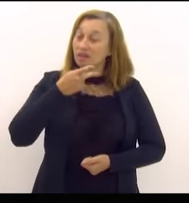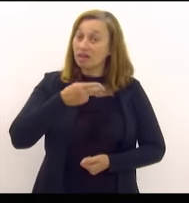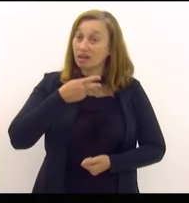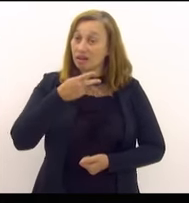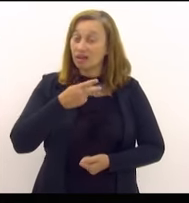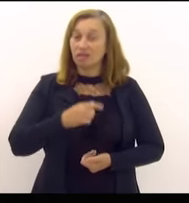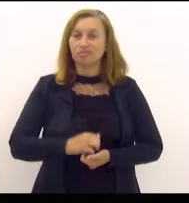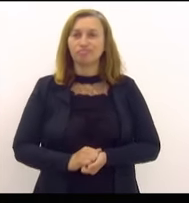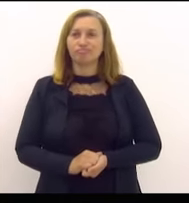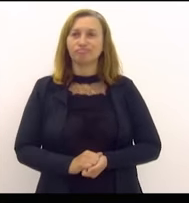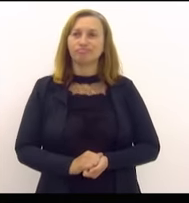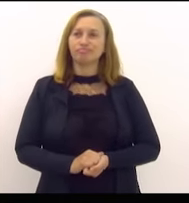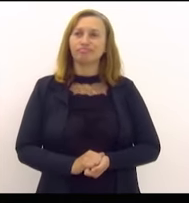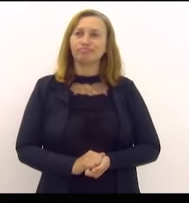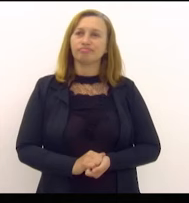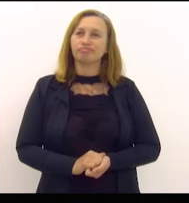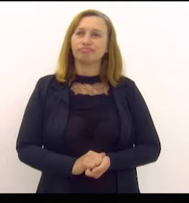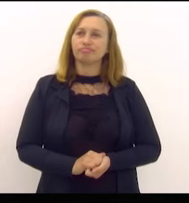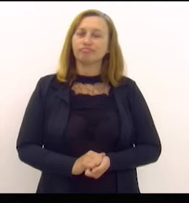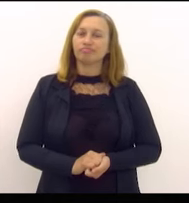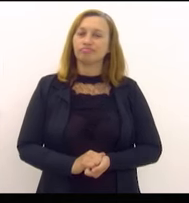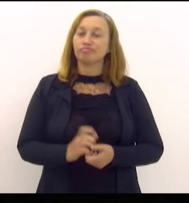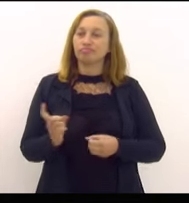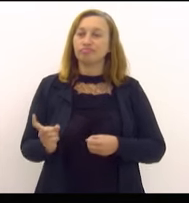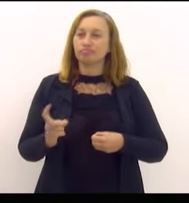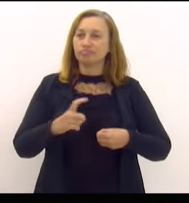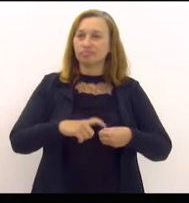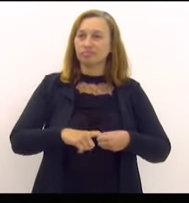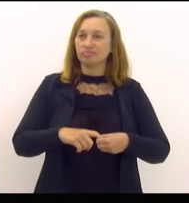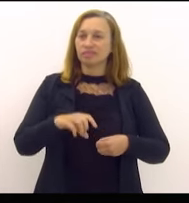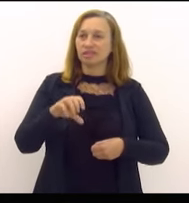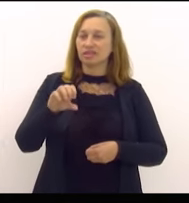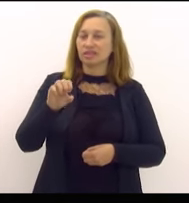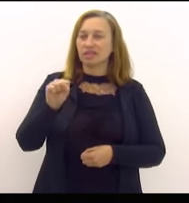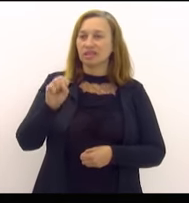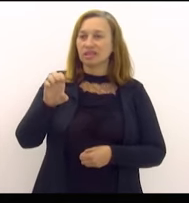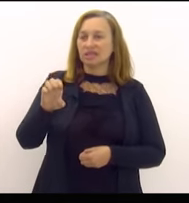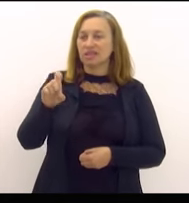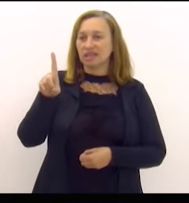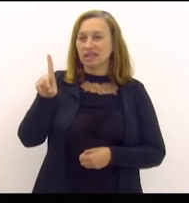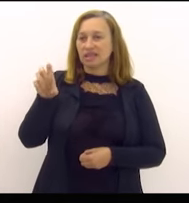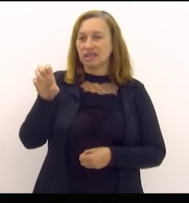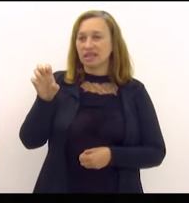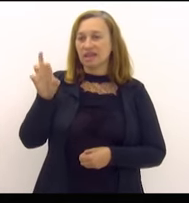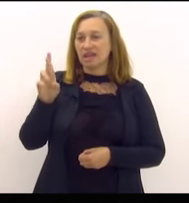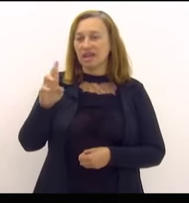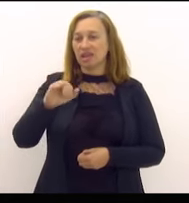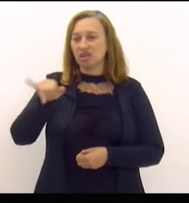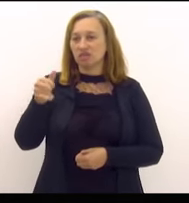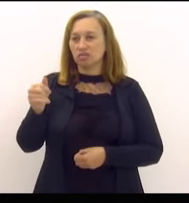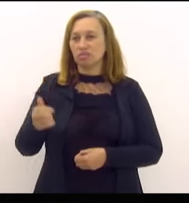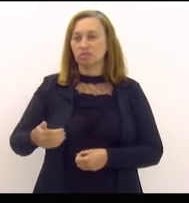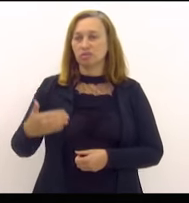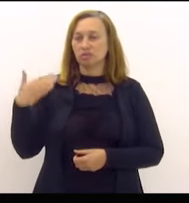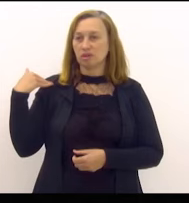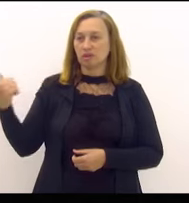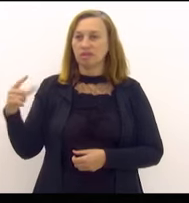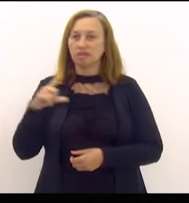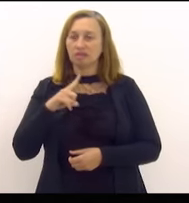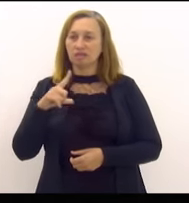situação dramática do consórcio CEDERJE. Então, de um lado, a gente tem